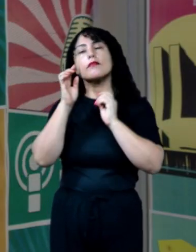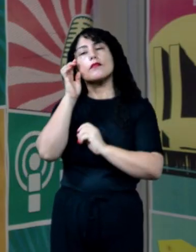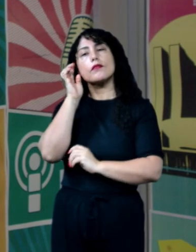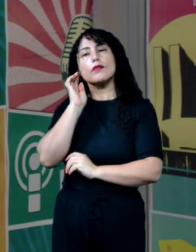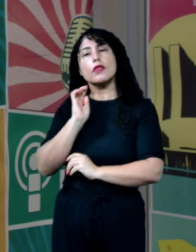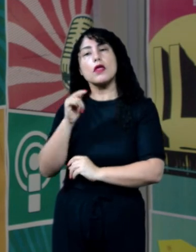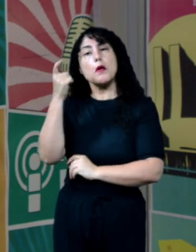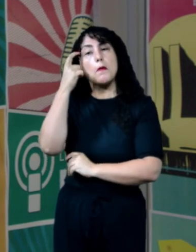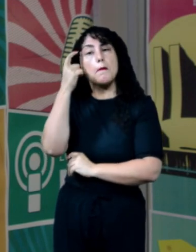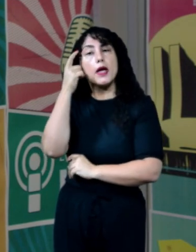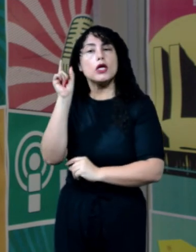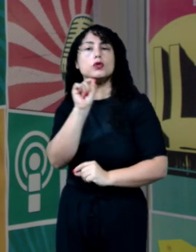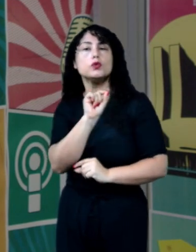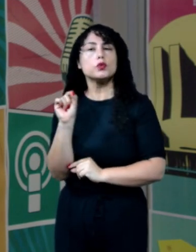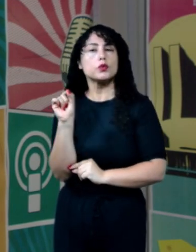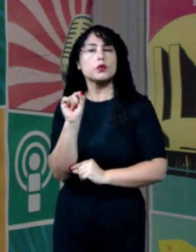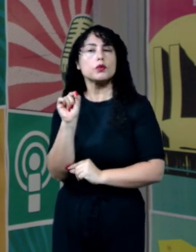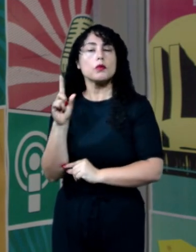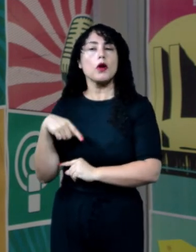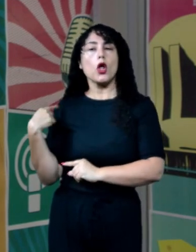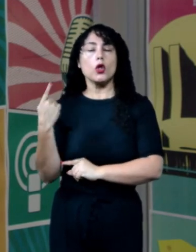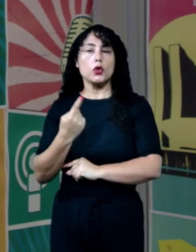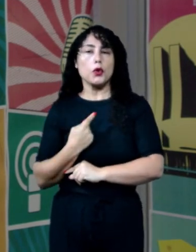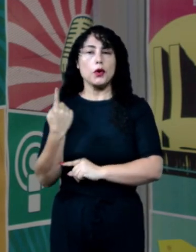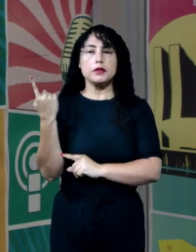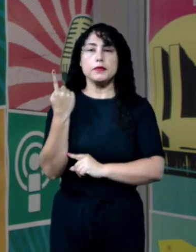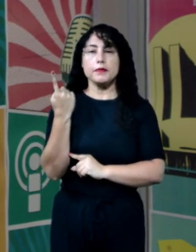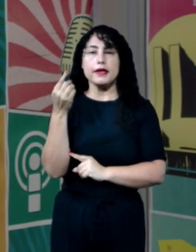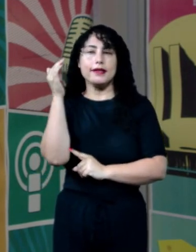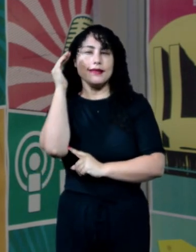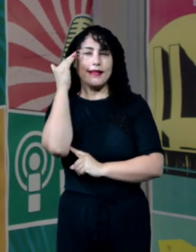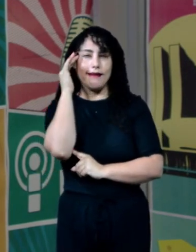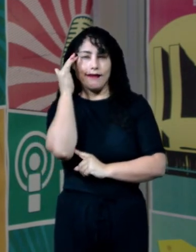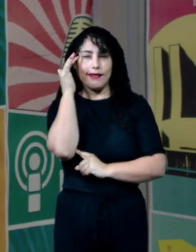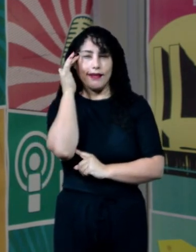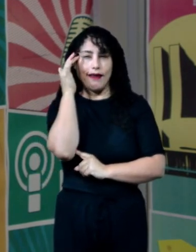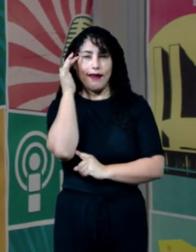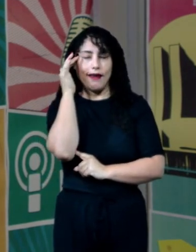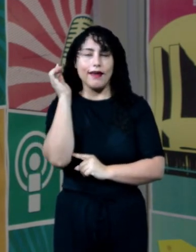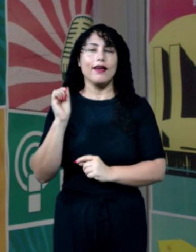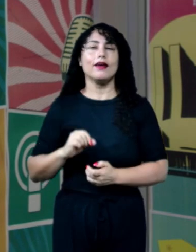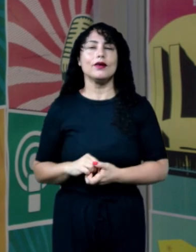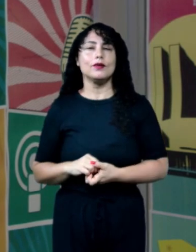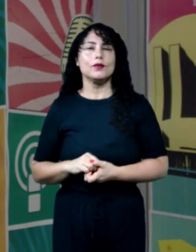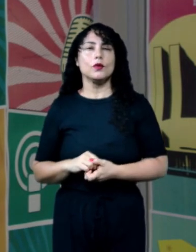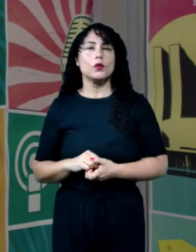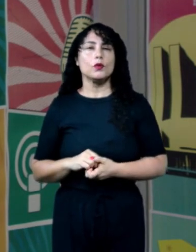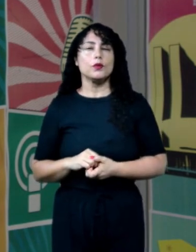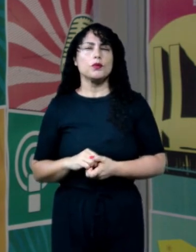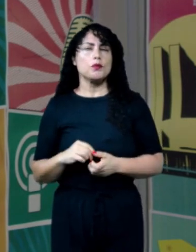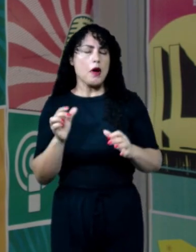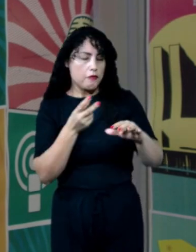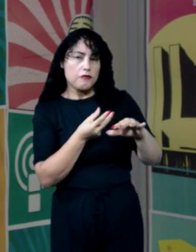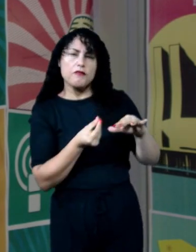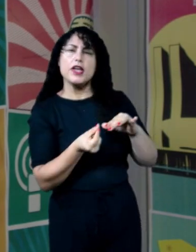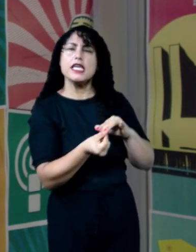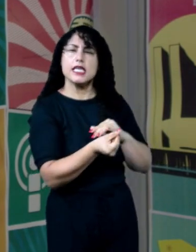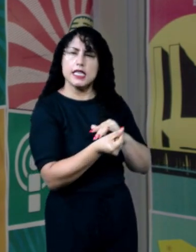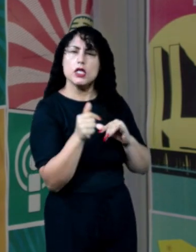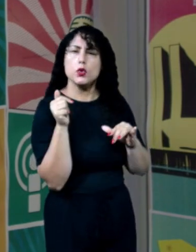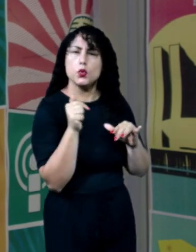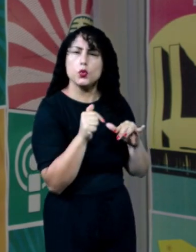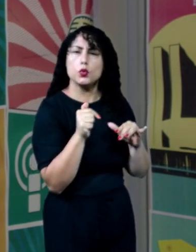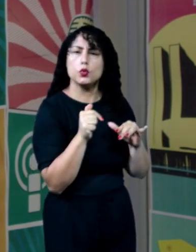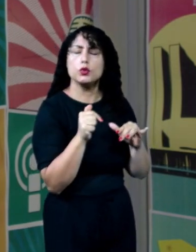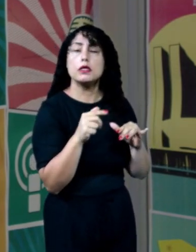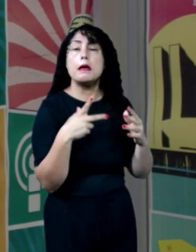E eu penso assim, que pra gente primeiro entender bem o que é uma fake news, a gente